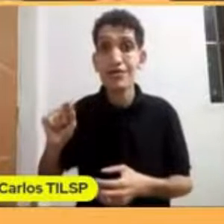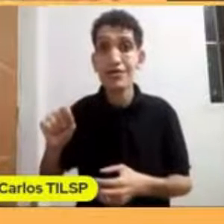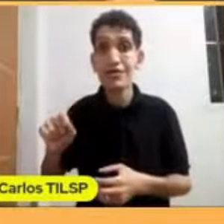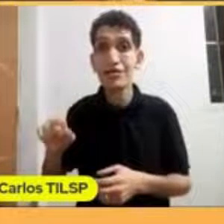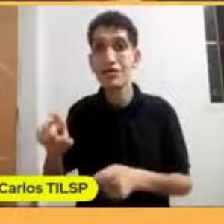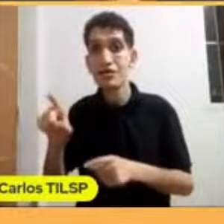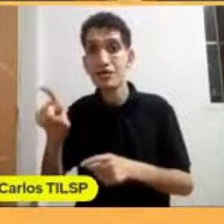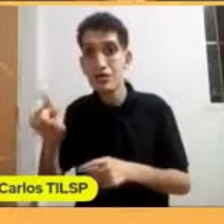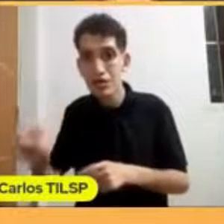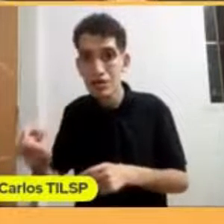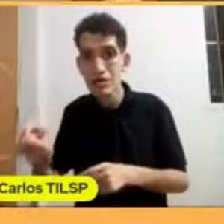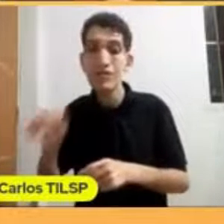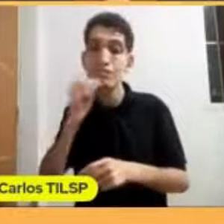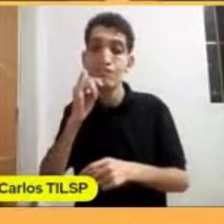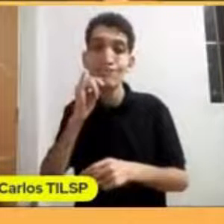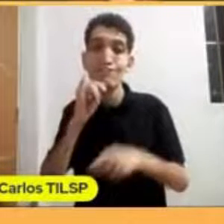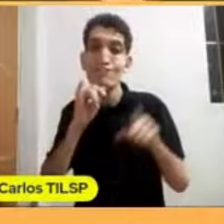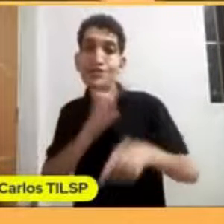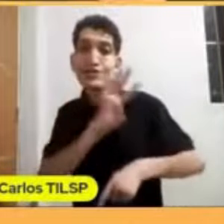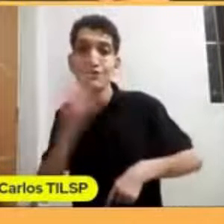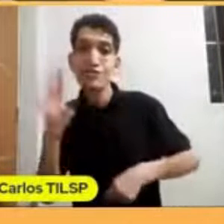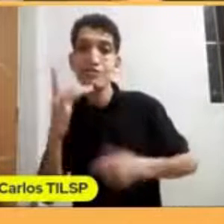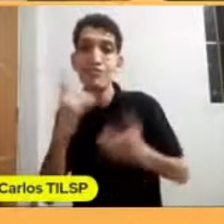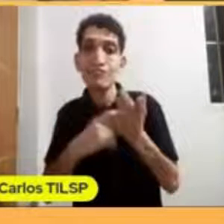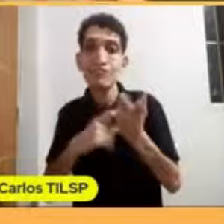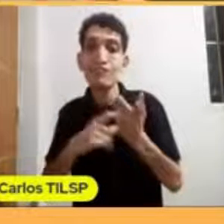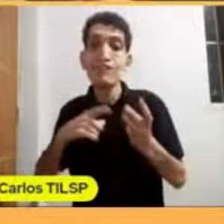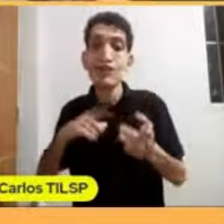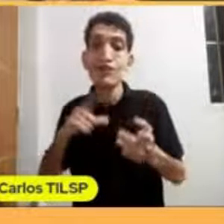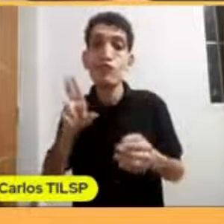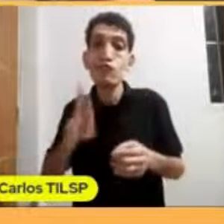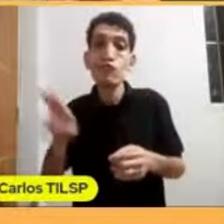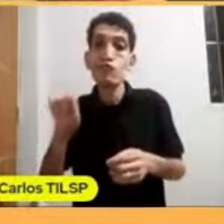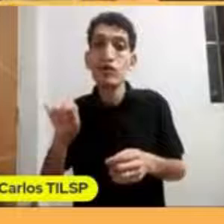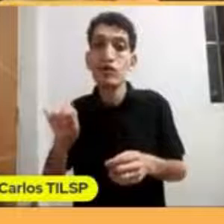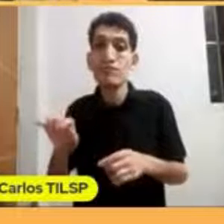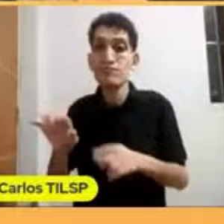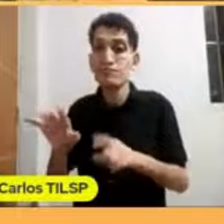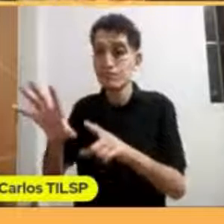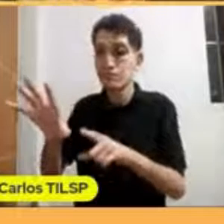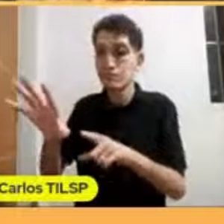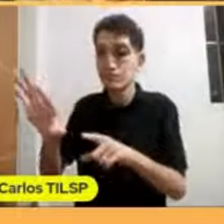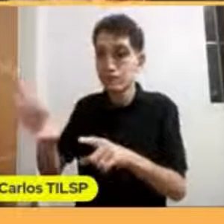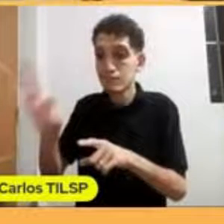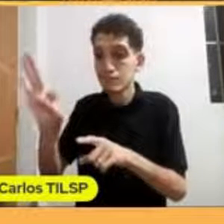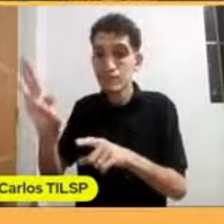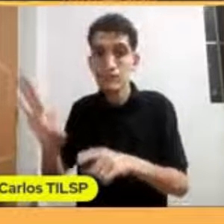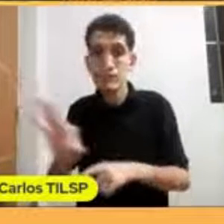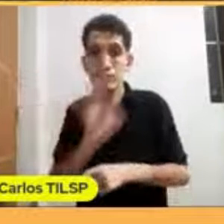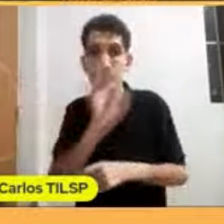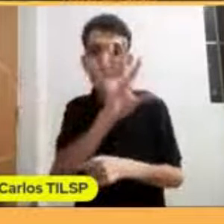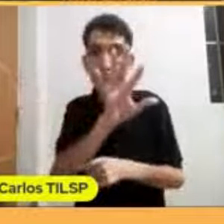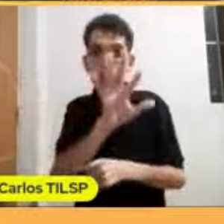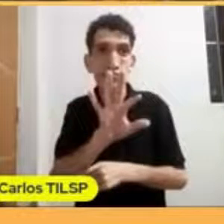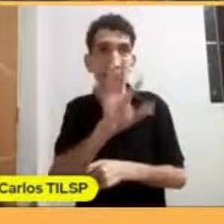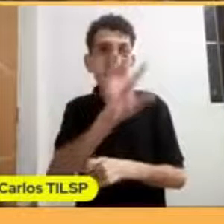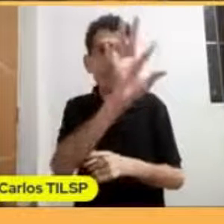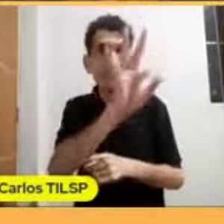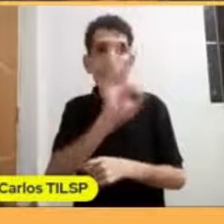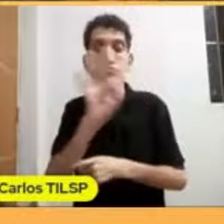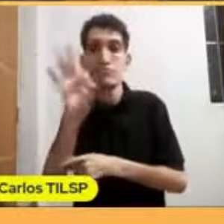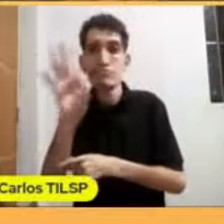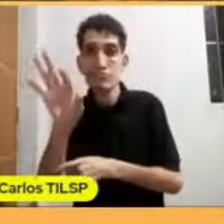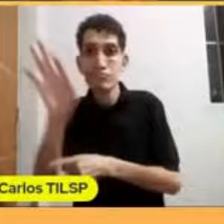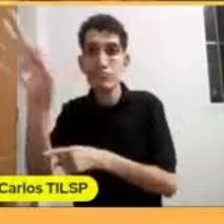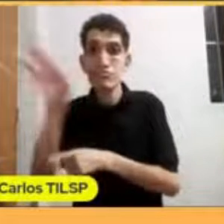arrastar em algumas aplicações, né? Mas às vezes não vai atender essas pessoas. Então, dependendo do que eu estou